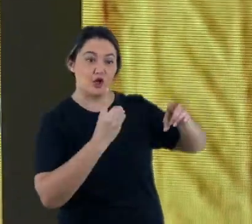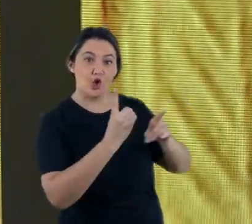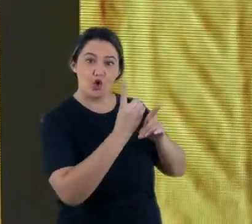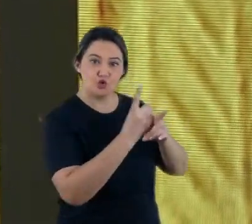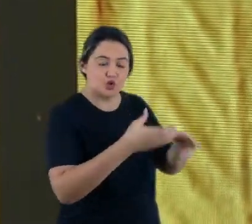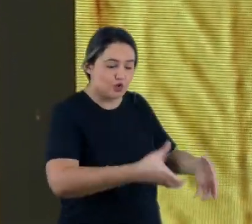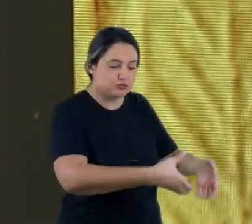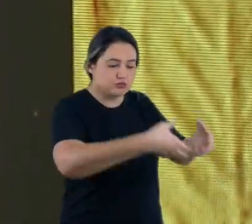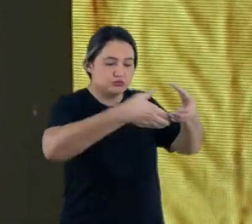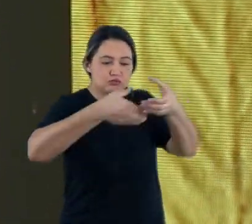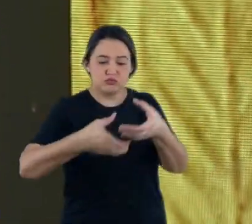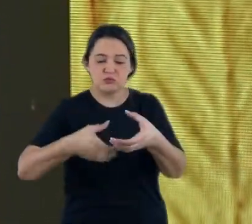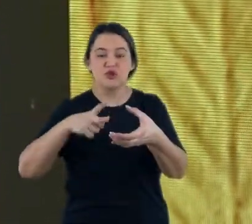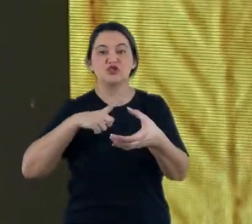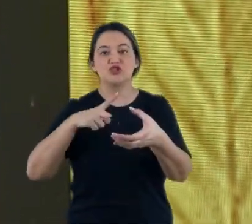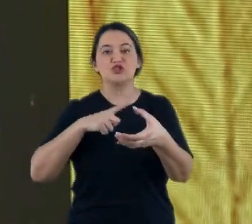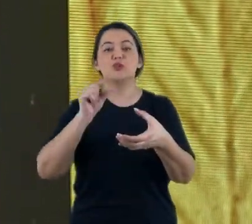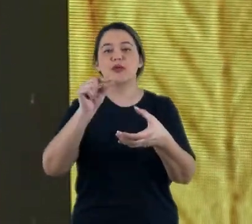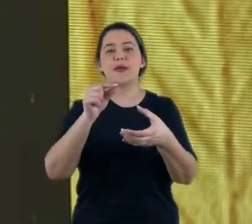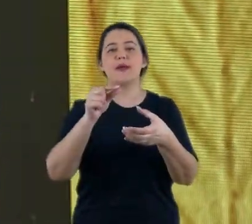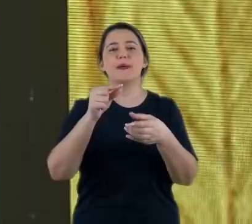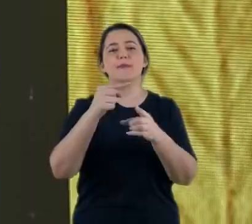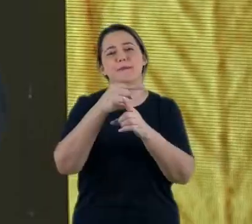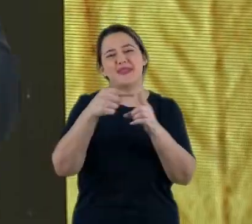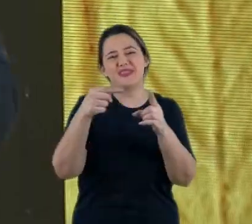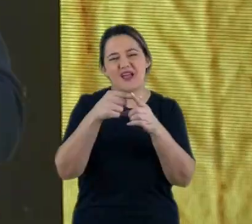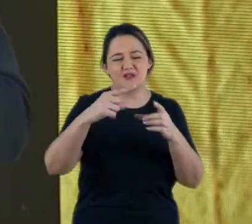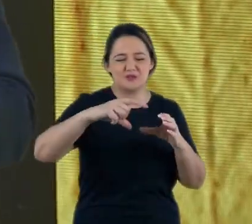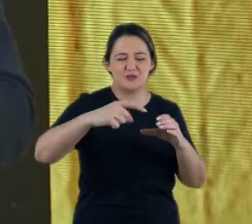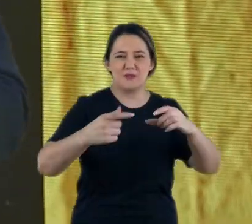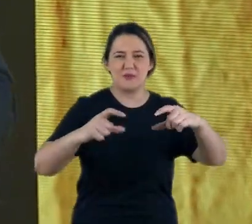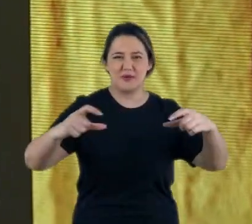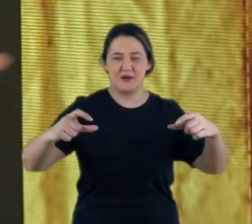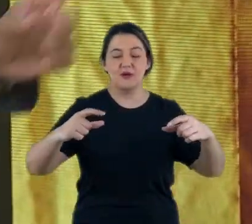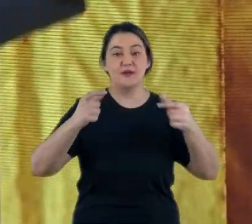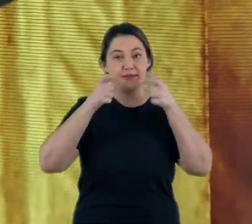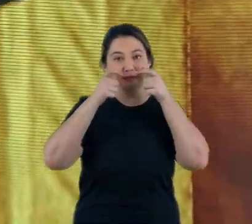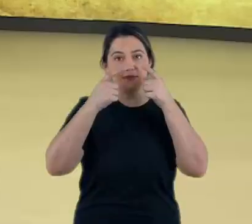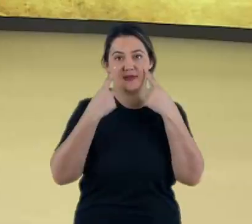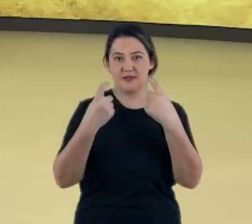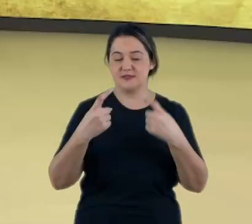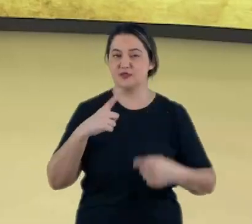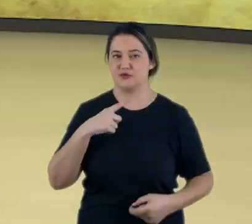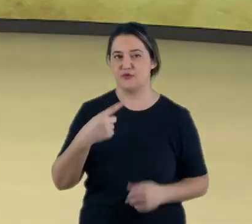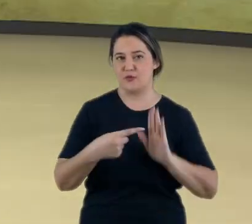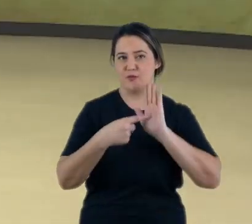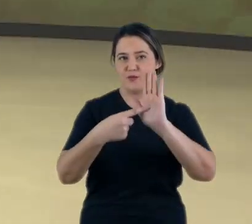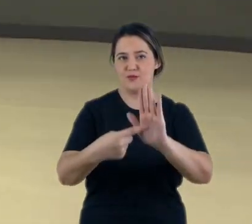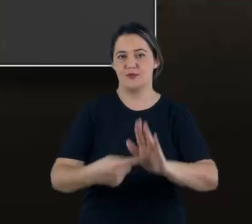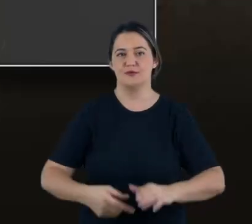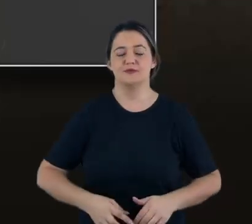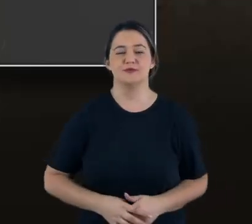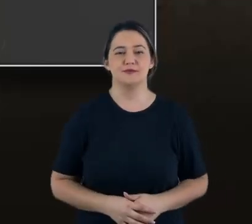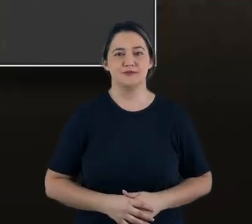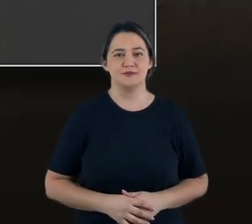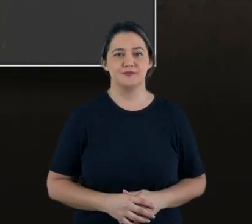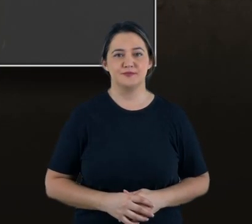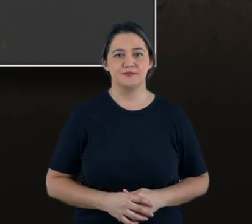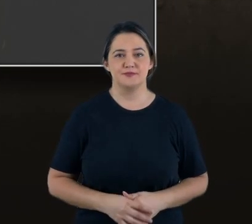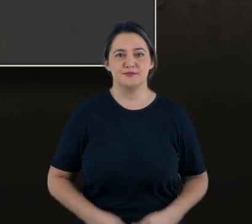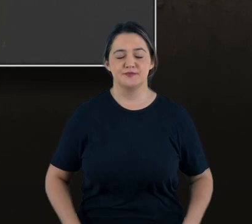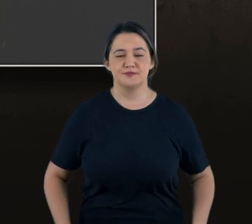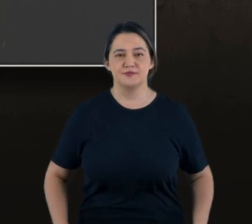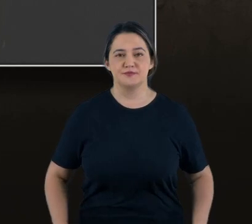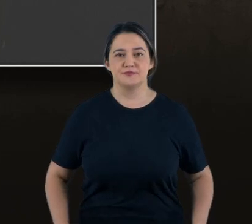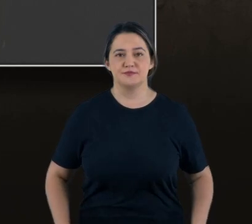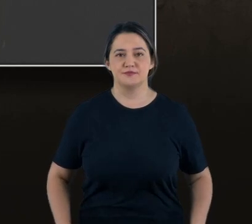entre eles 3 fragmentos muito interessantes que eu quero mostrar para você. Está aqui na tela, vamos ver. Um deles está